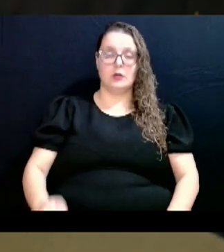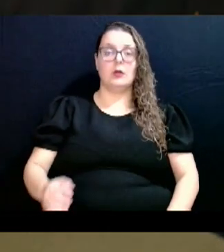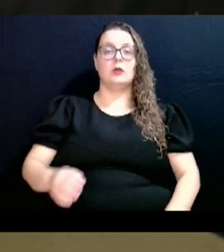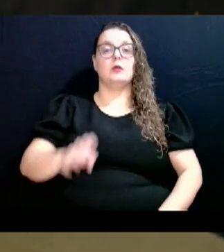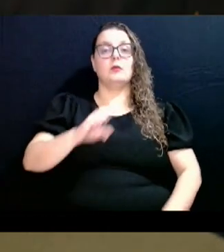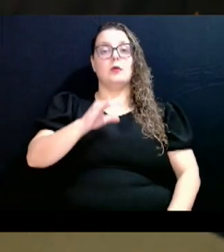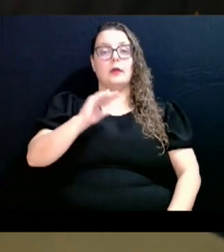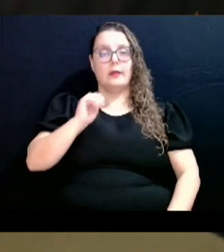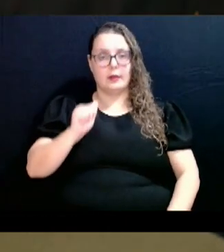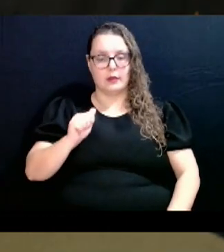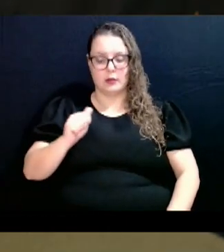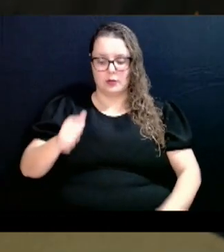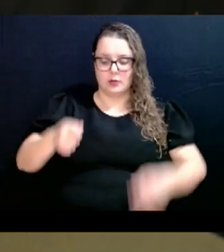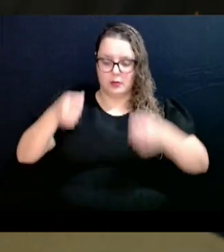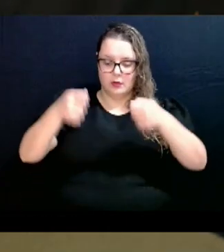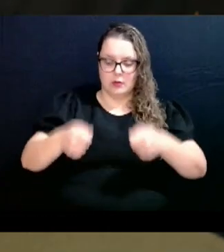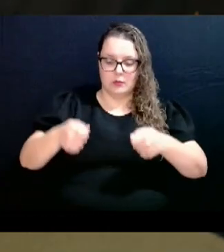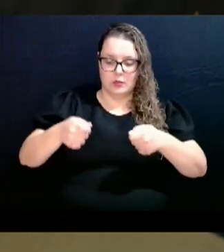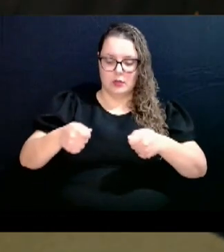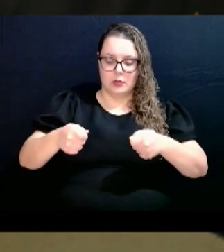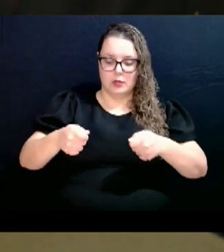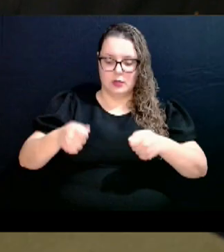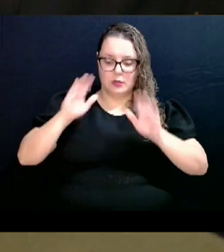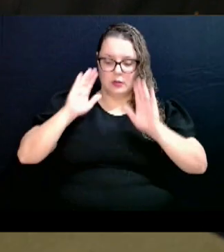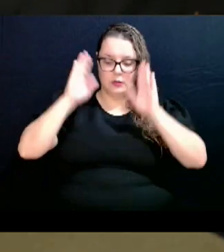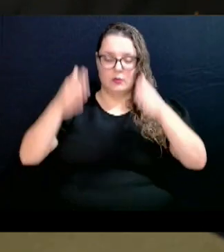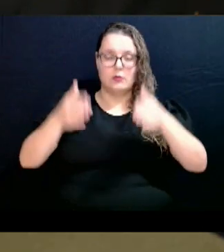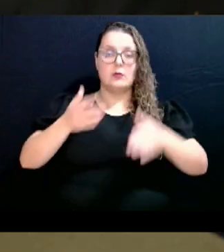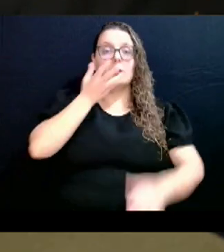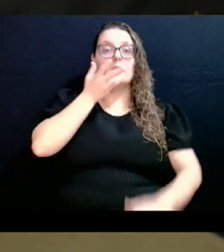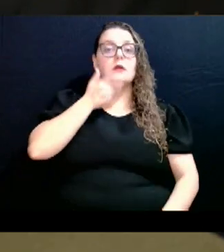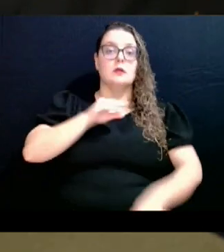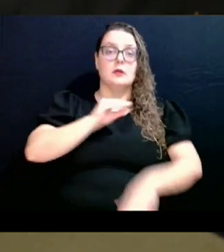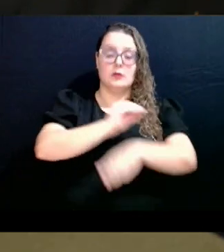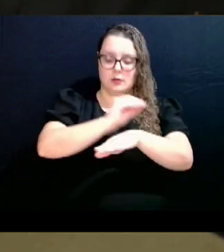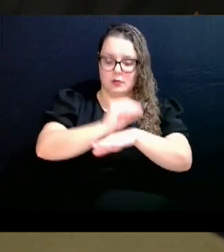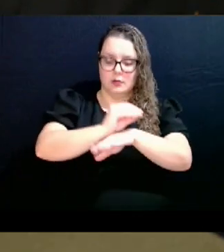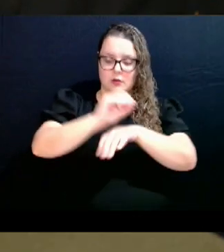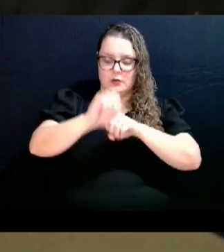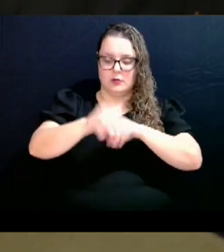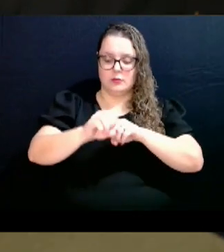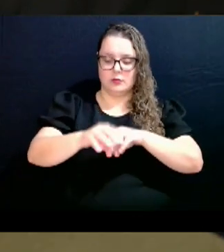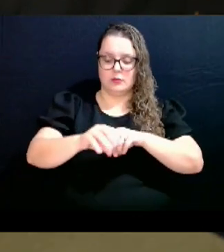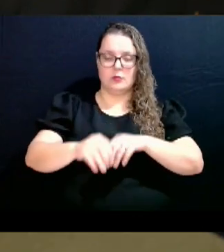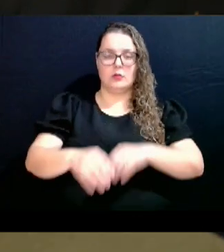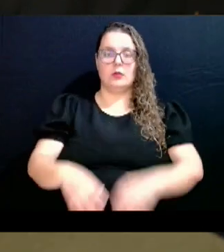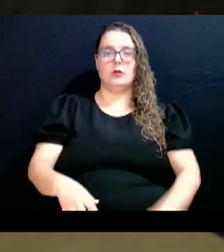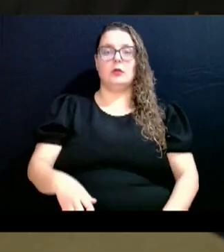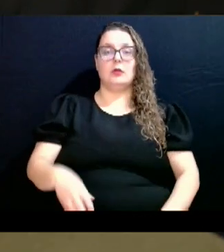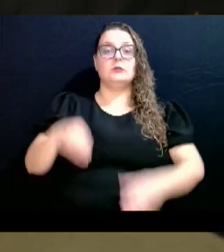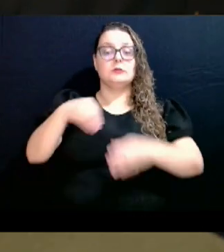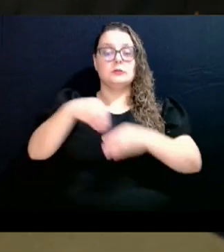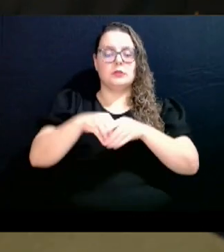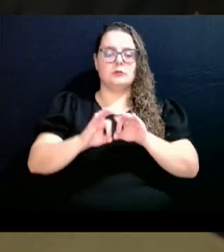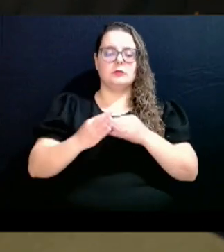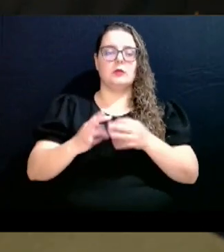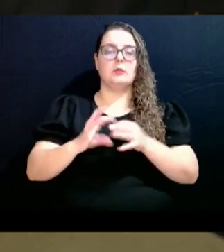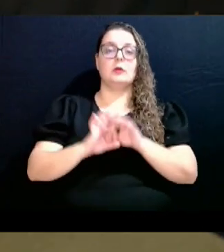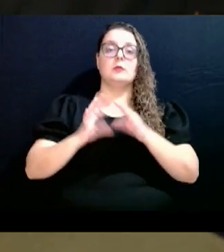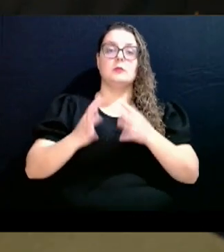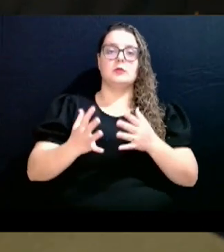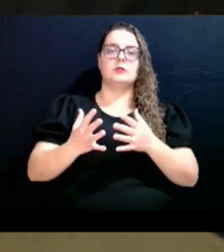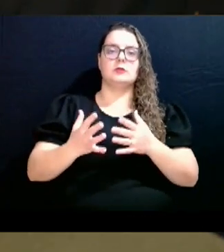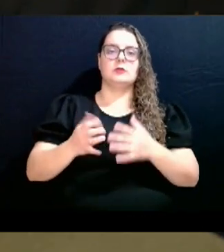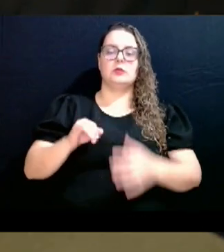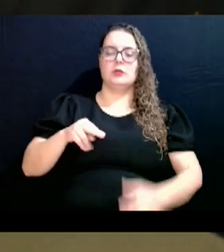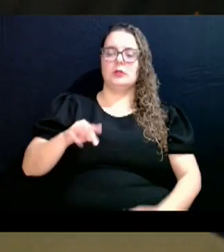que a criança tem o direito de ser cuidada e educada no seio da família, permitindo a intervenção do